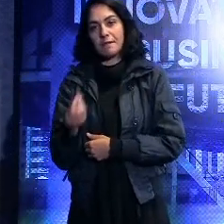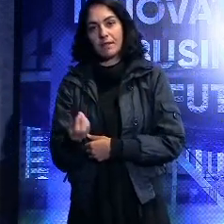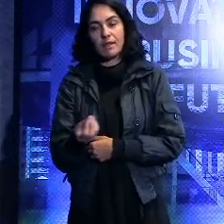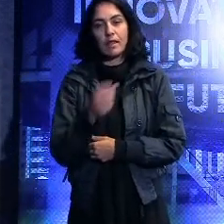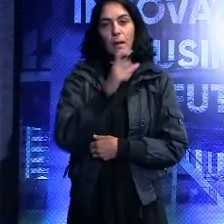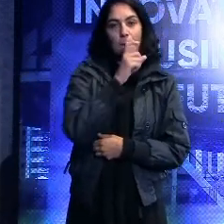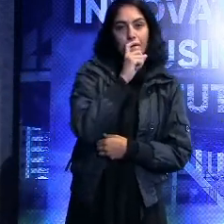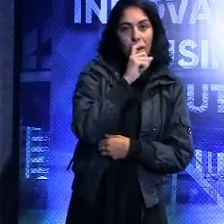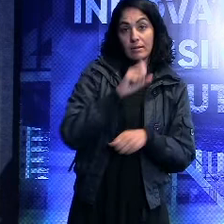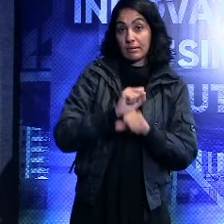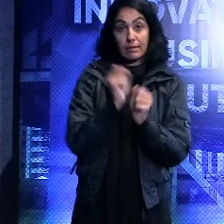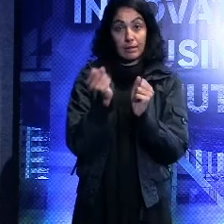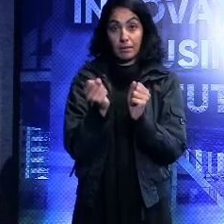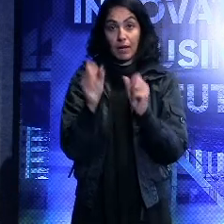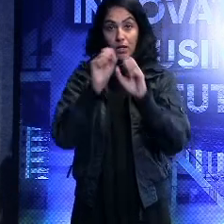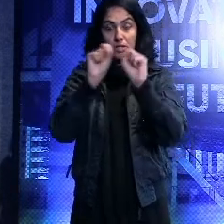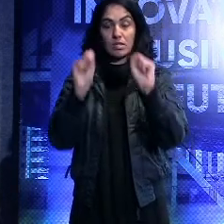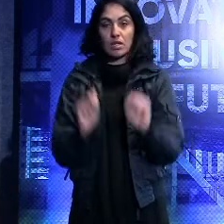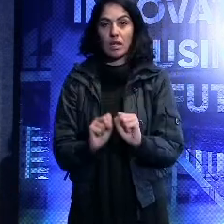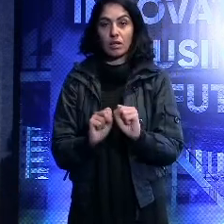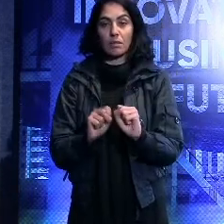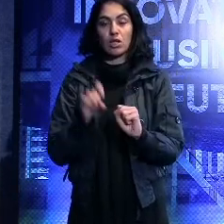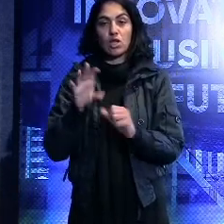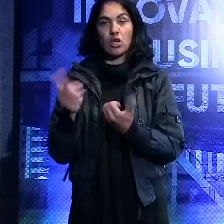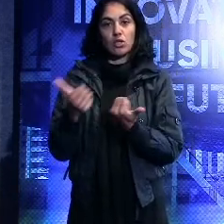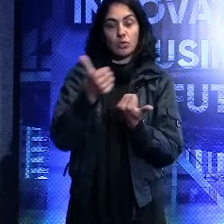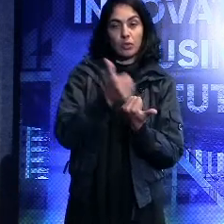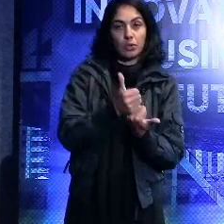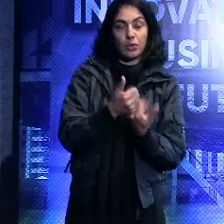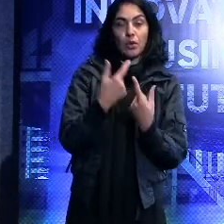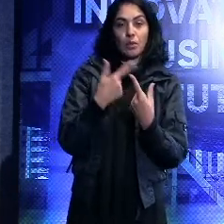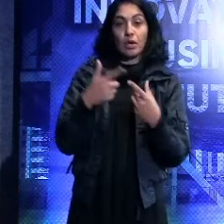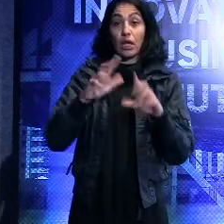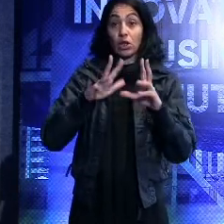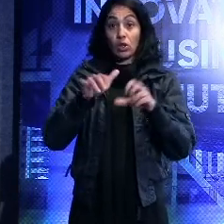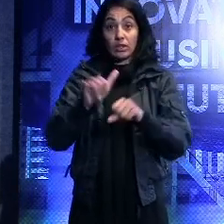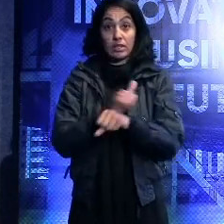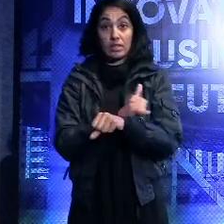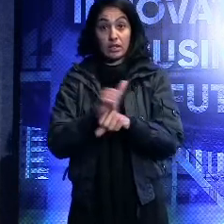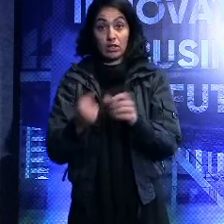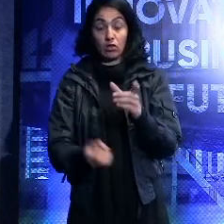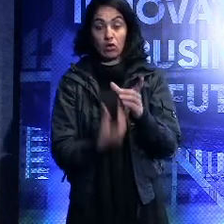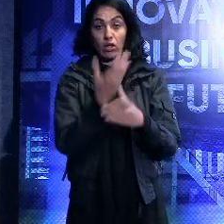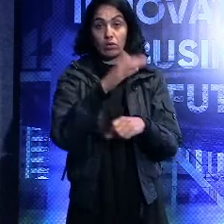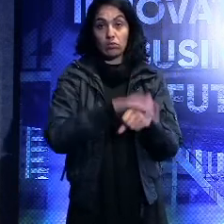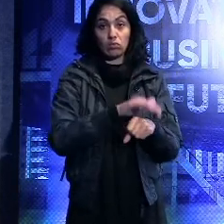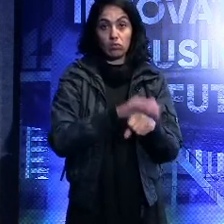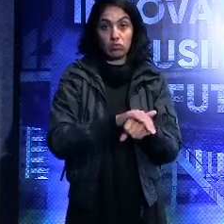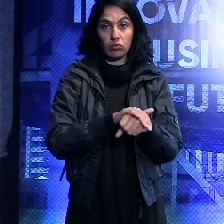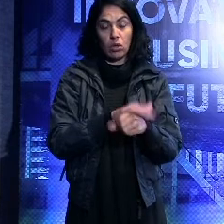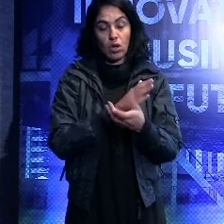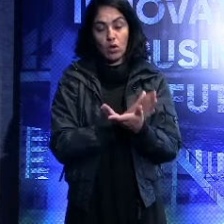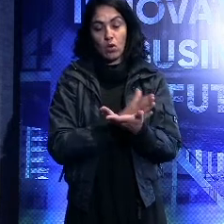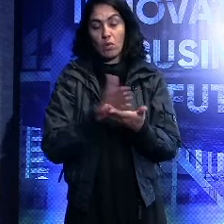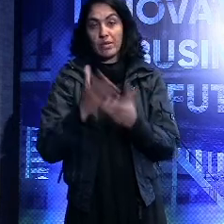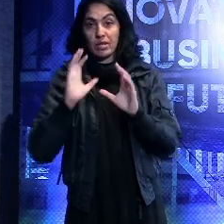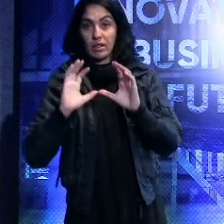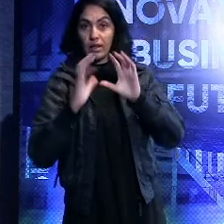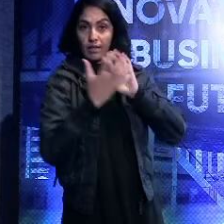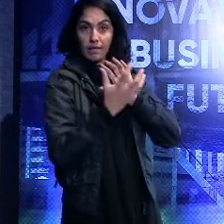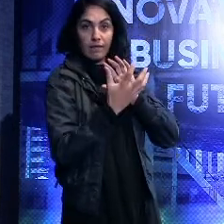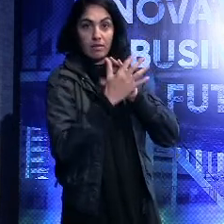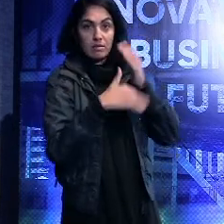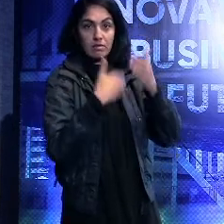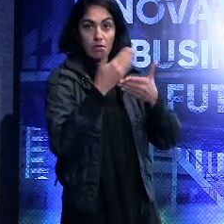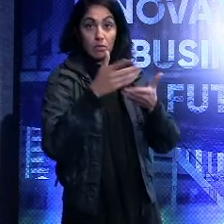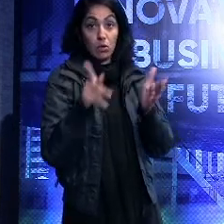gente está fazendo aqui. Porque todas as estratégias que eu crio, uma vez que você está implementando a interface, está desenvolvendo para a interface,